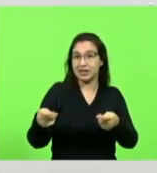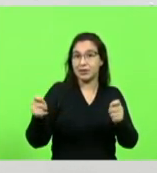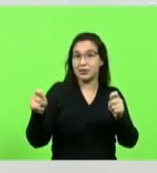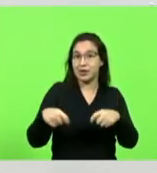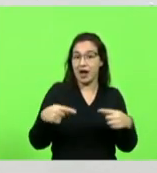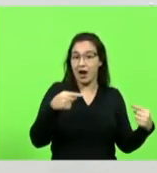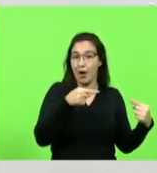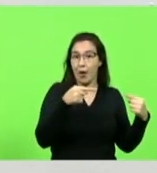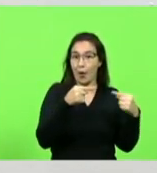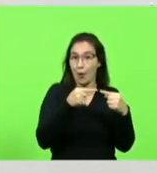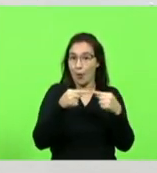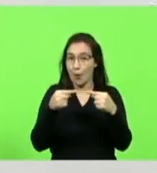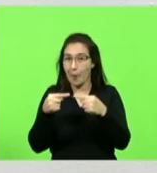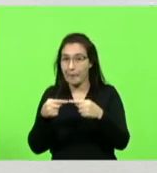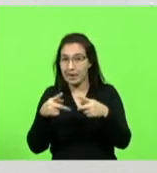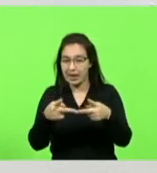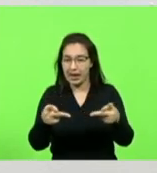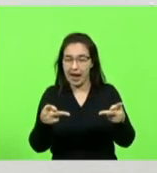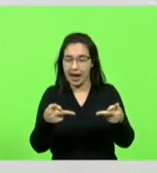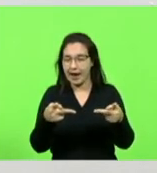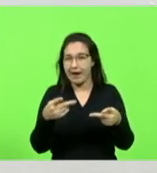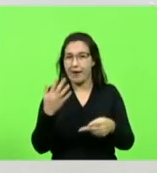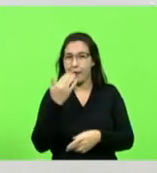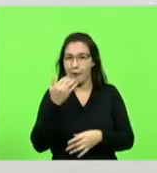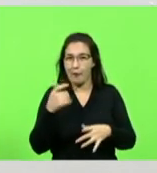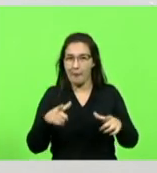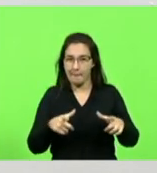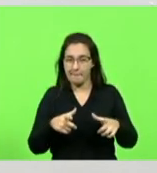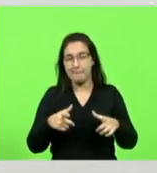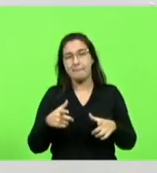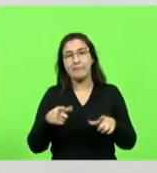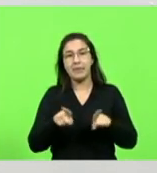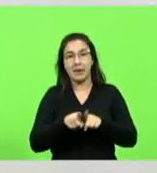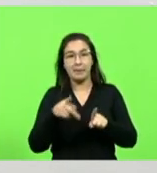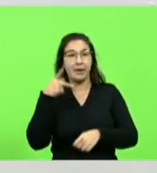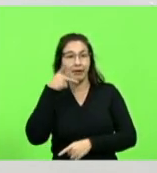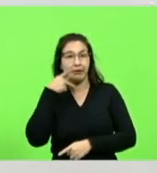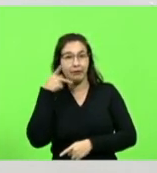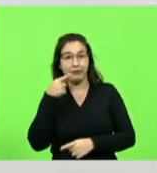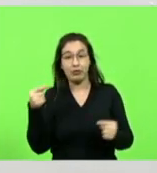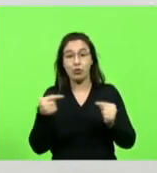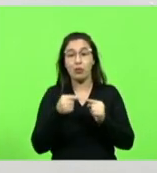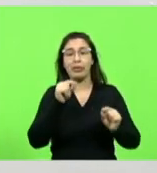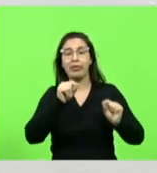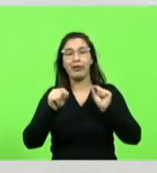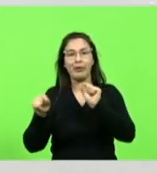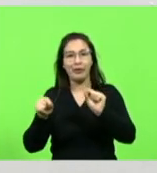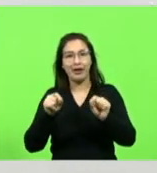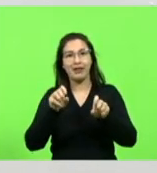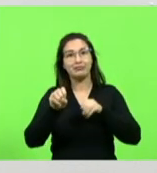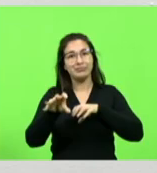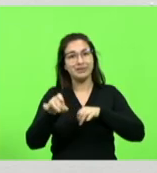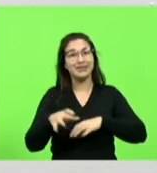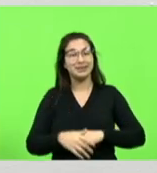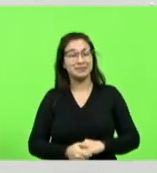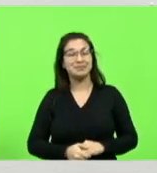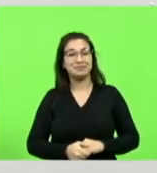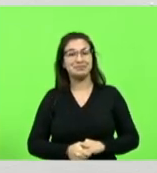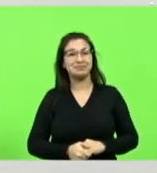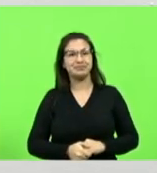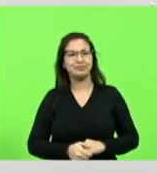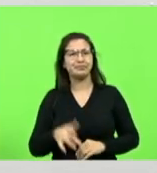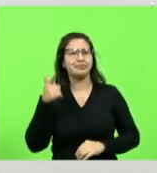vinhos. E por falar nesses eventos, que também protocolei um outro projeto de lei, que inclui